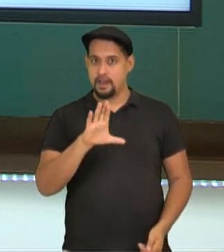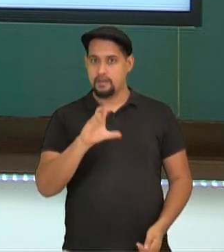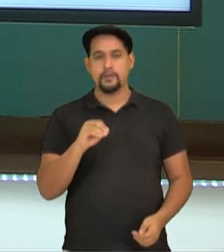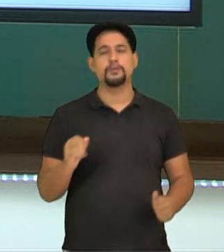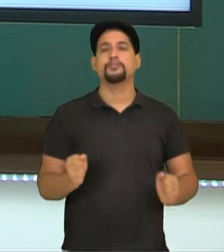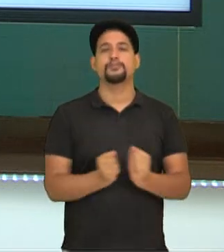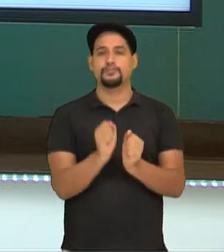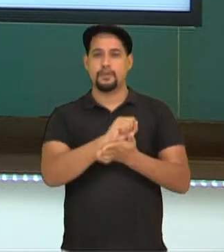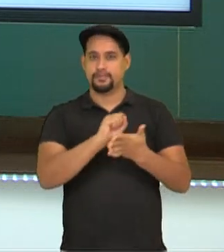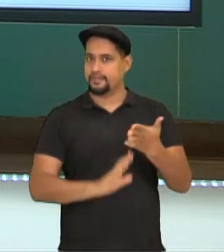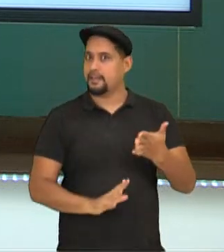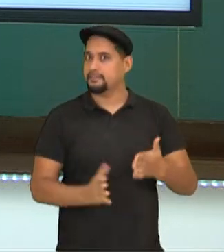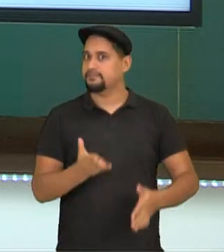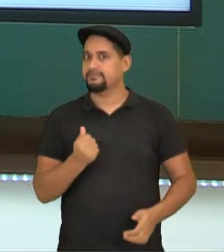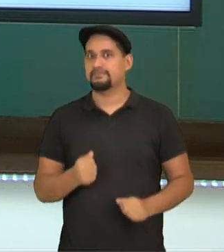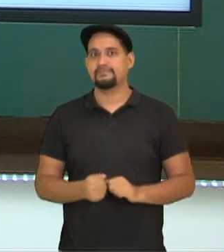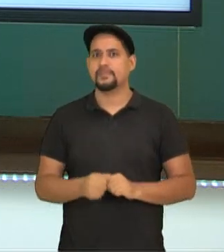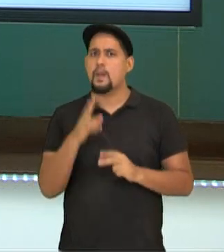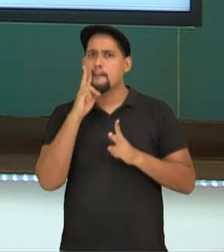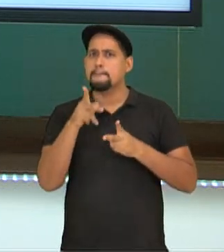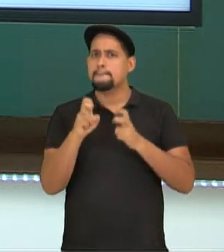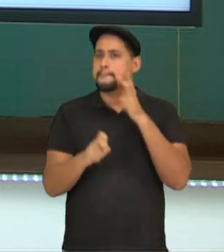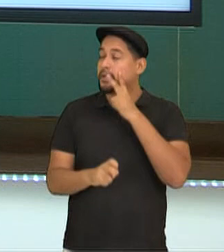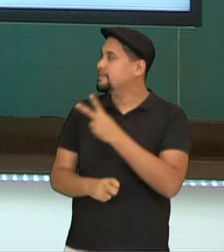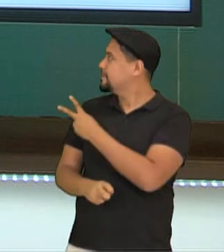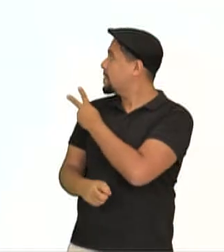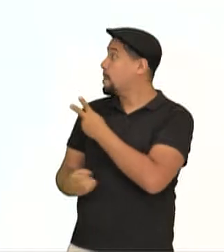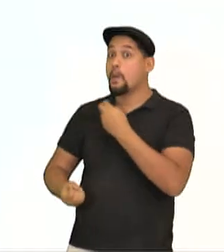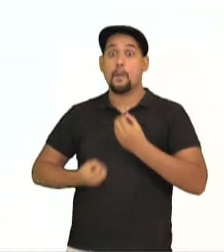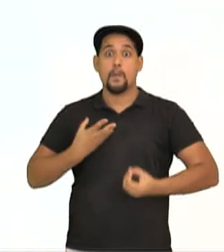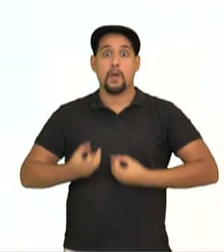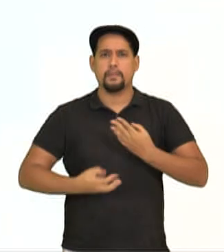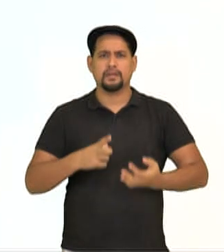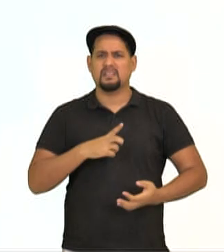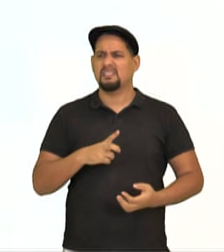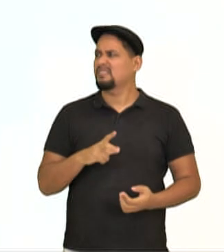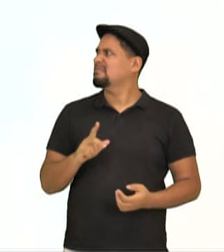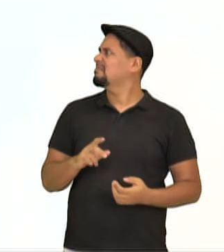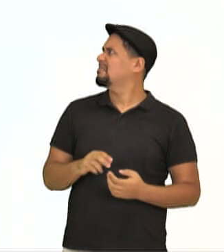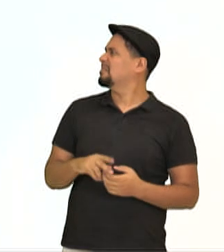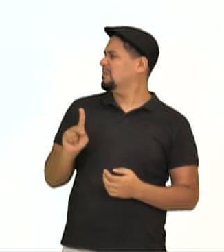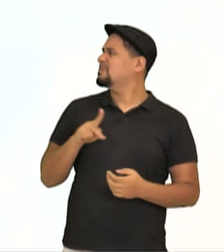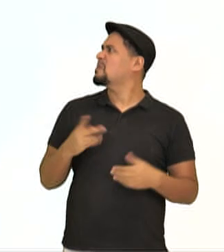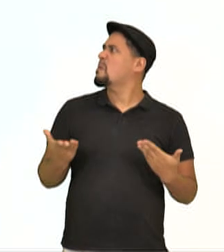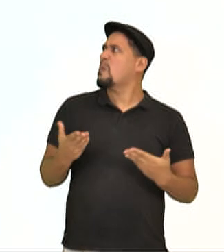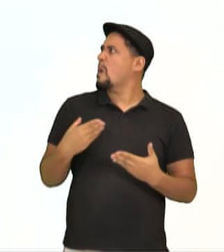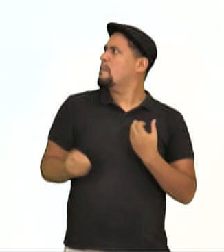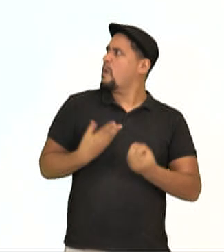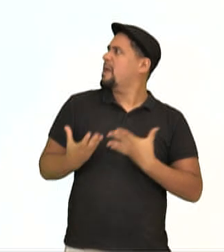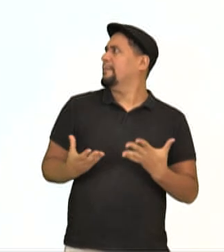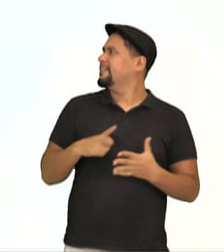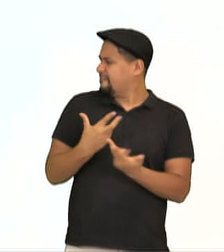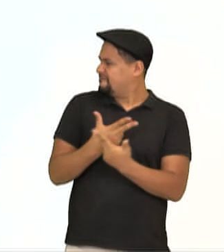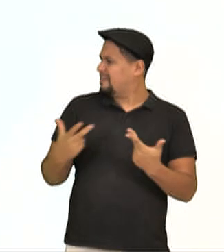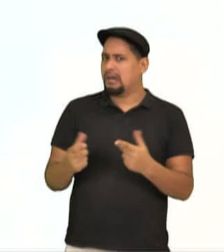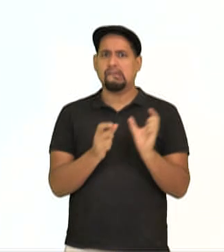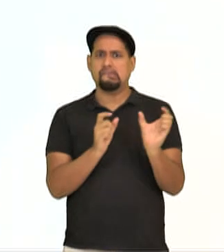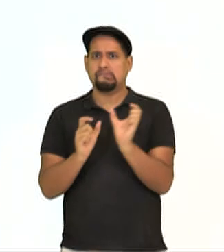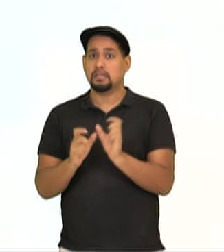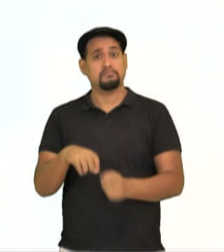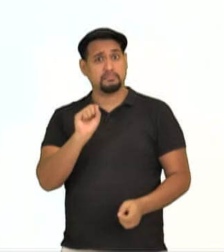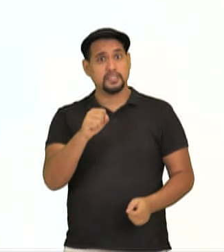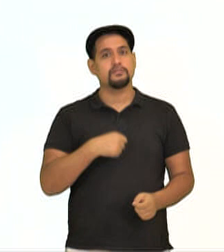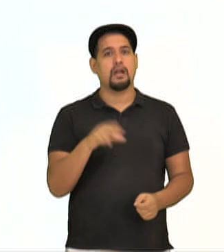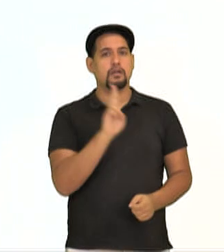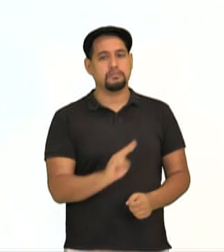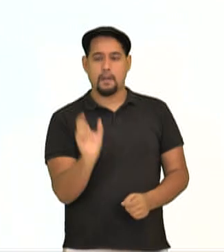dentro de uma atividade? Observe esse poeminha que está aqui. Professor, que poema? Tem um monte de lacunas. É isso mesmo. Você vai